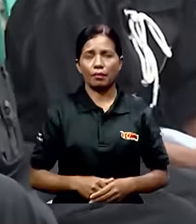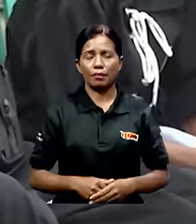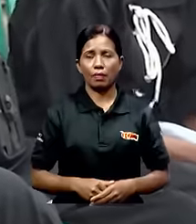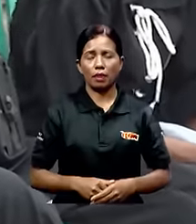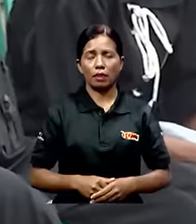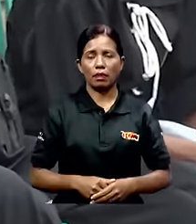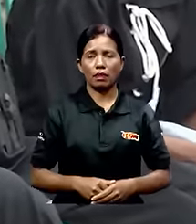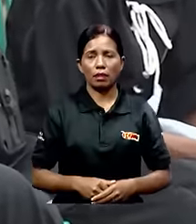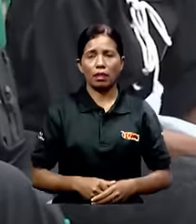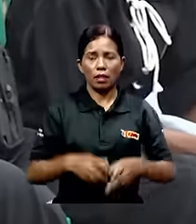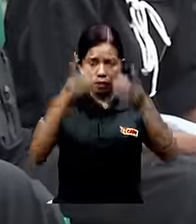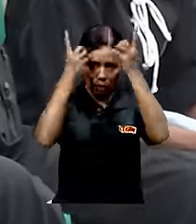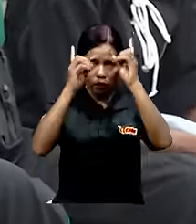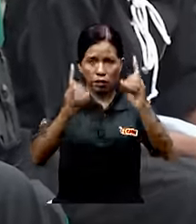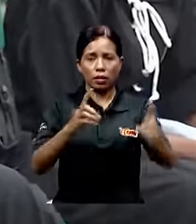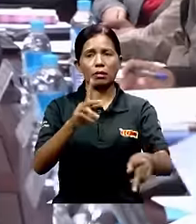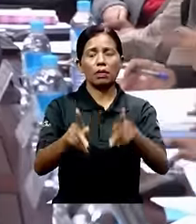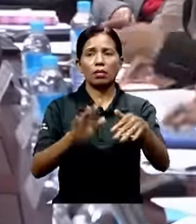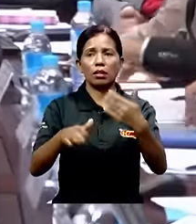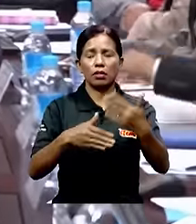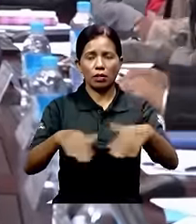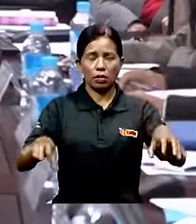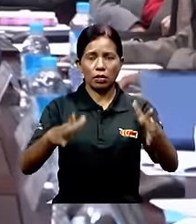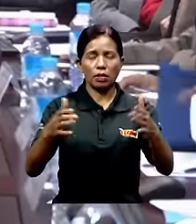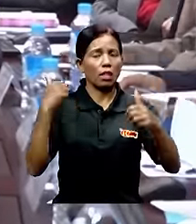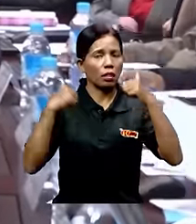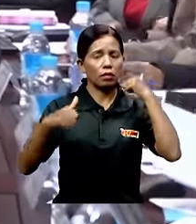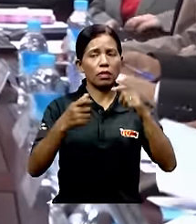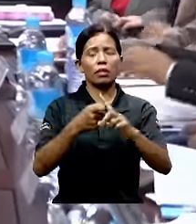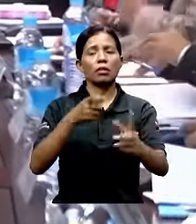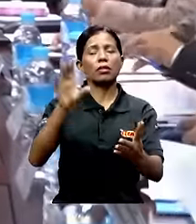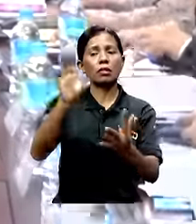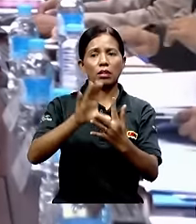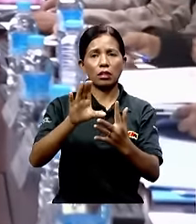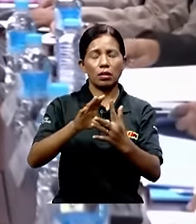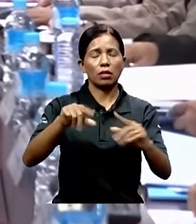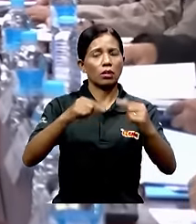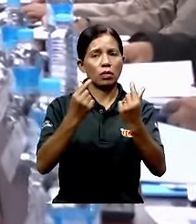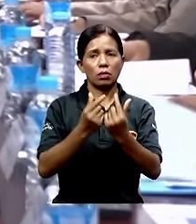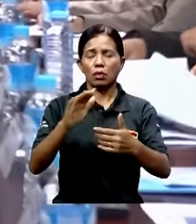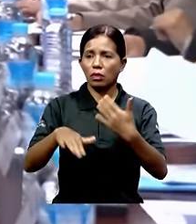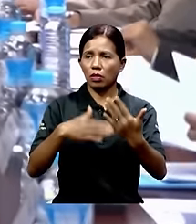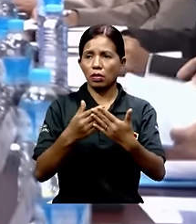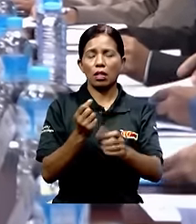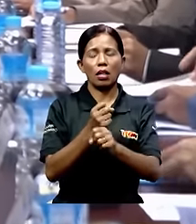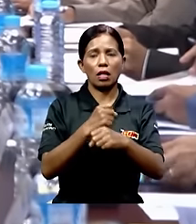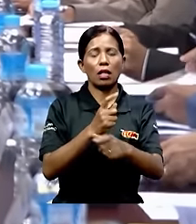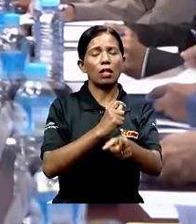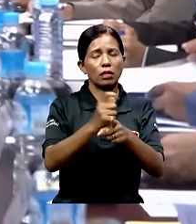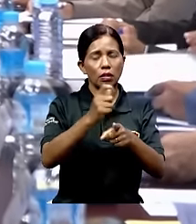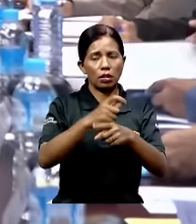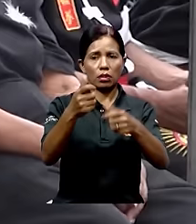Determinamos que suspende a autorização com o funcionamento atividade do centro, clube no escola Siranebe, a prática arte